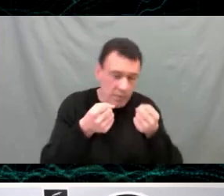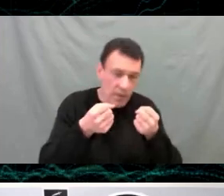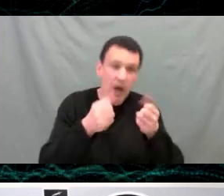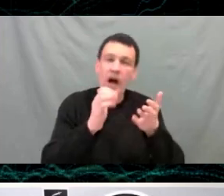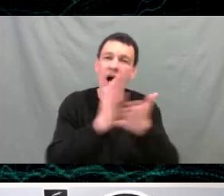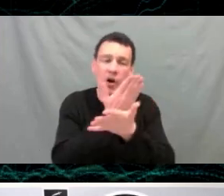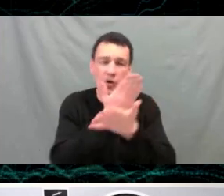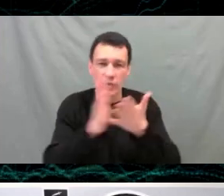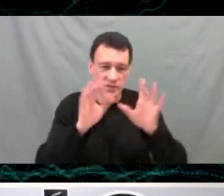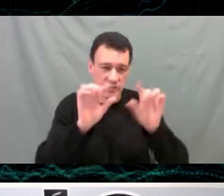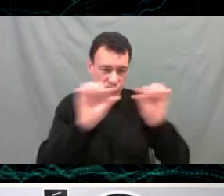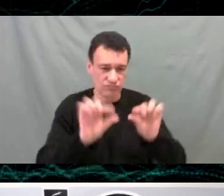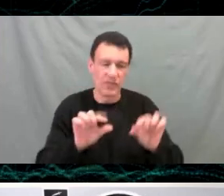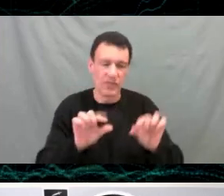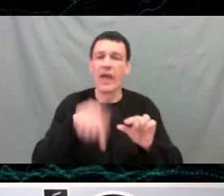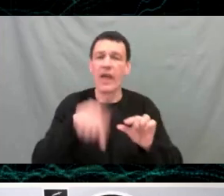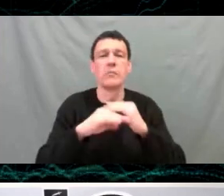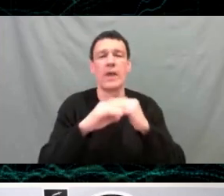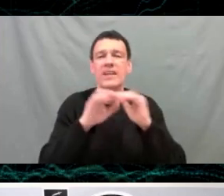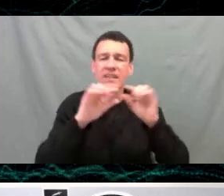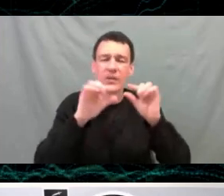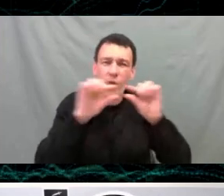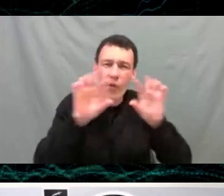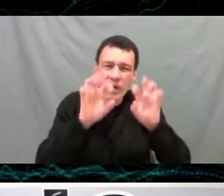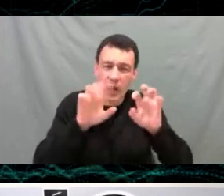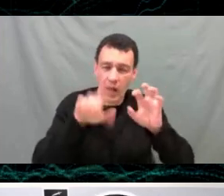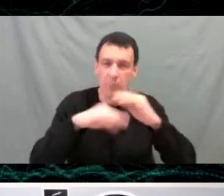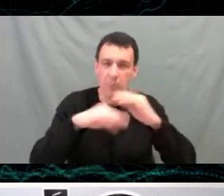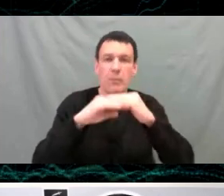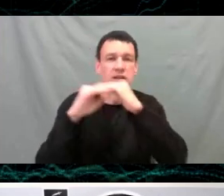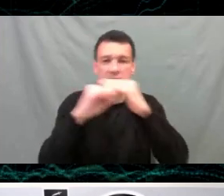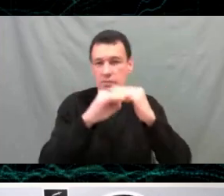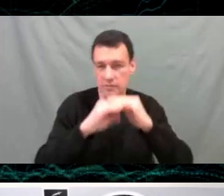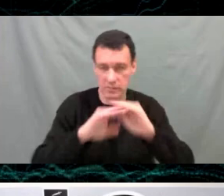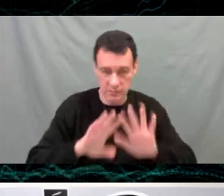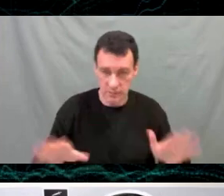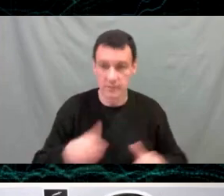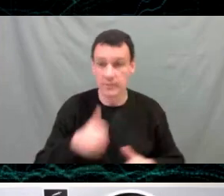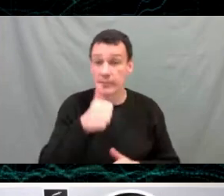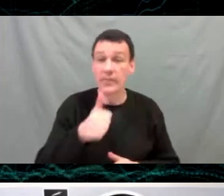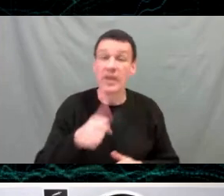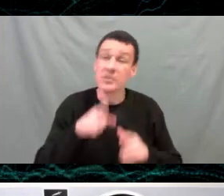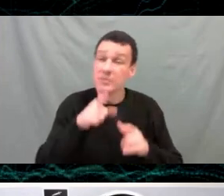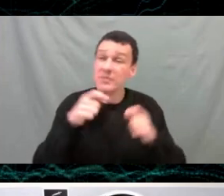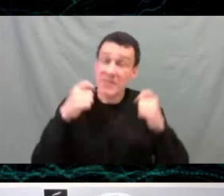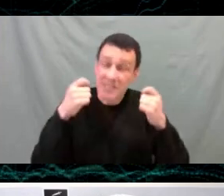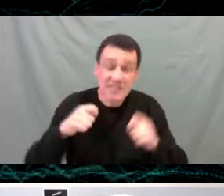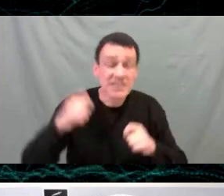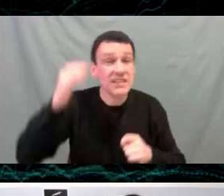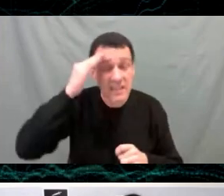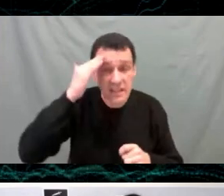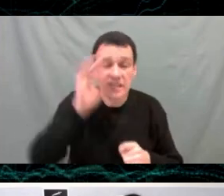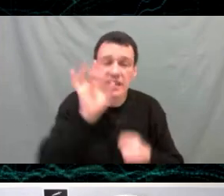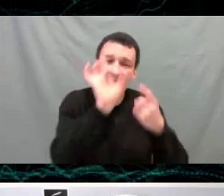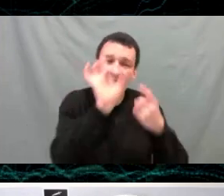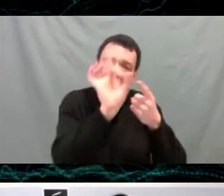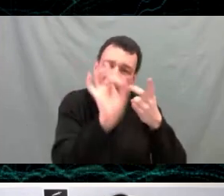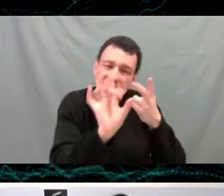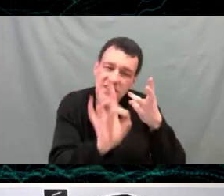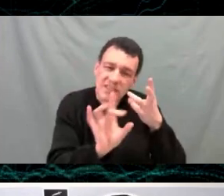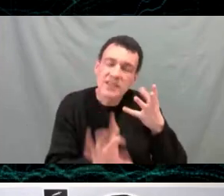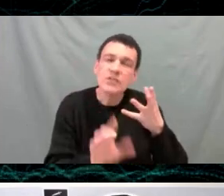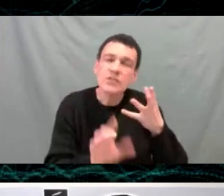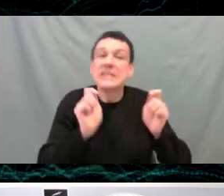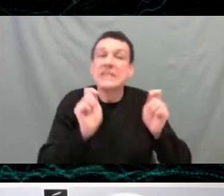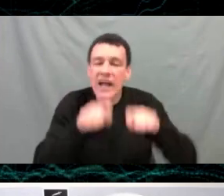vai estar com valor default. É importante você conhecer o que que significa cada parâmetro desse que você pode alterar no Zabbix Server